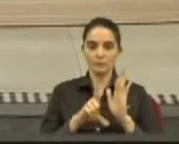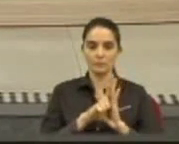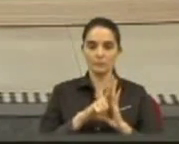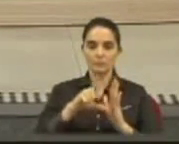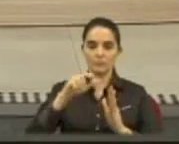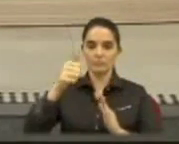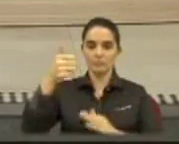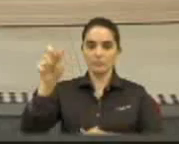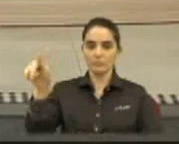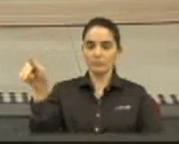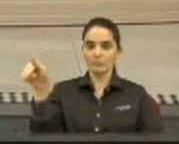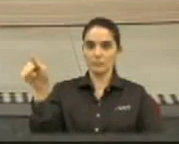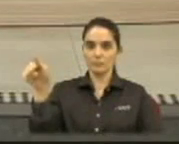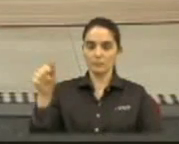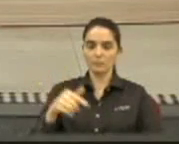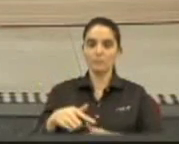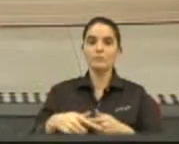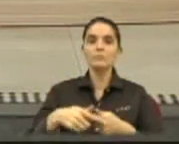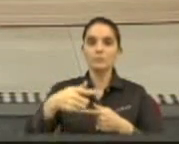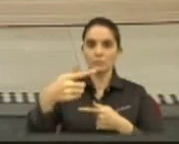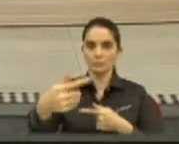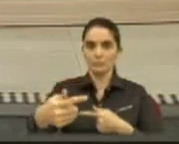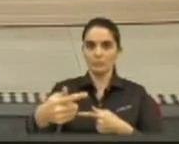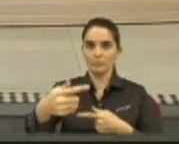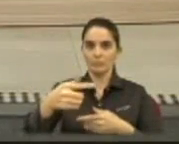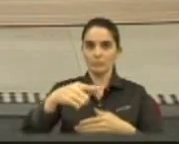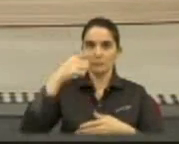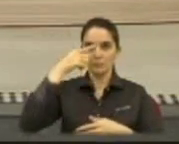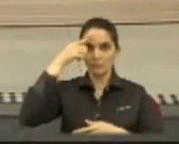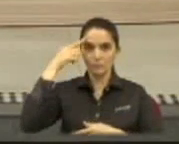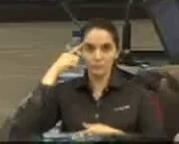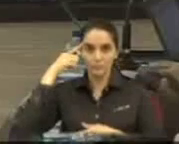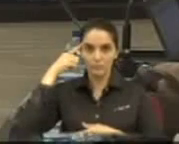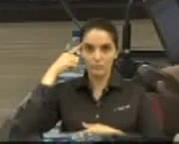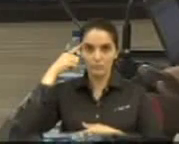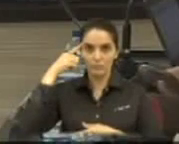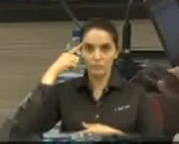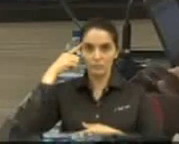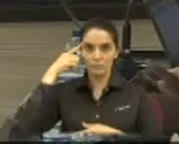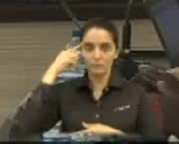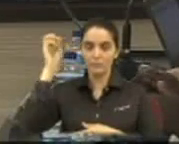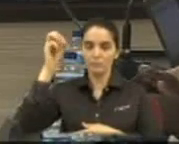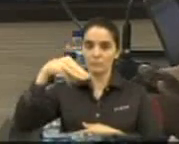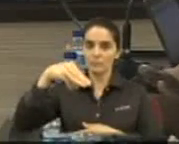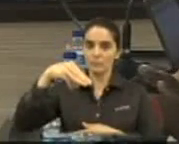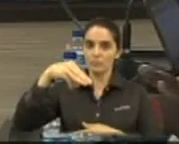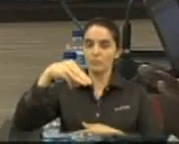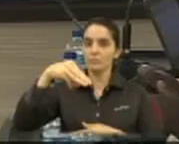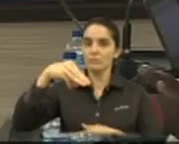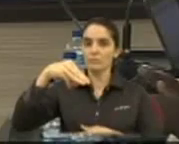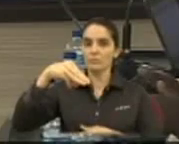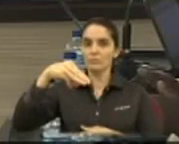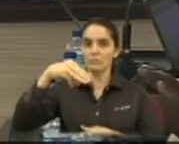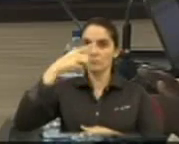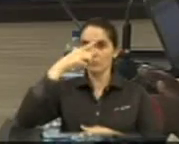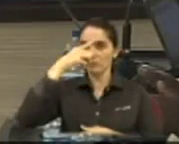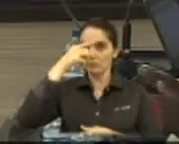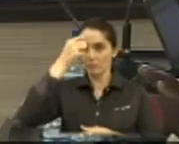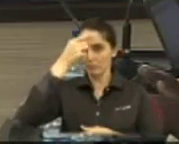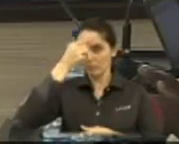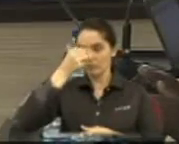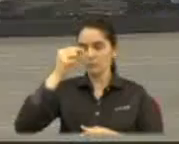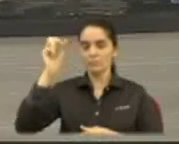número 17, adiado por essa sessão. Vereador Wilson Cerqueira. Sim. Vereador Dinho.